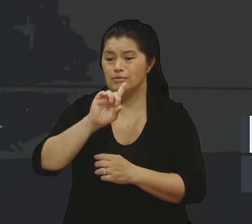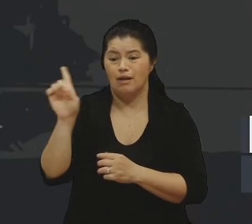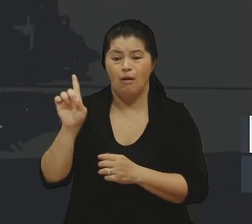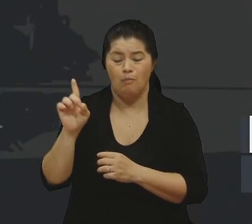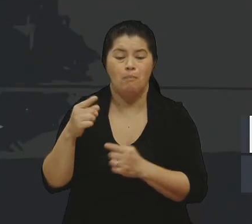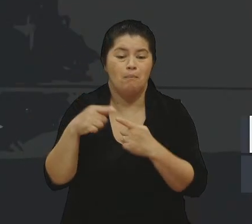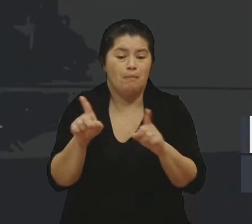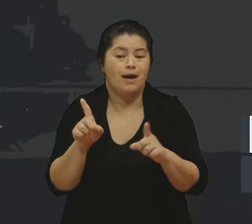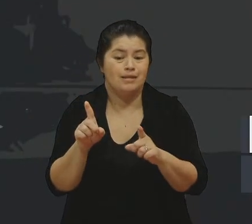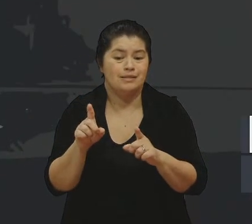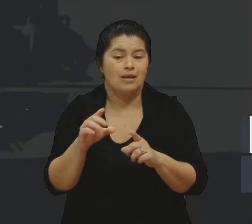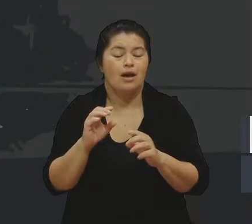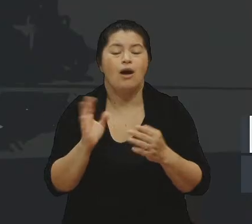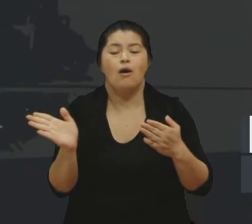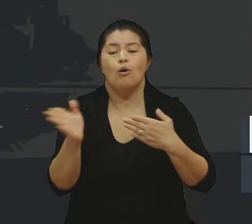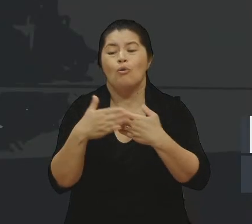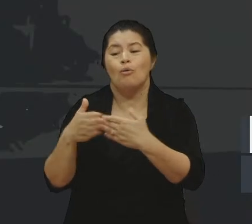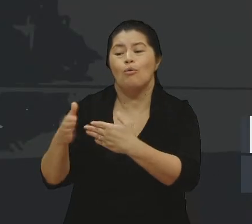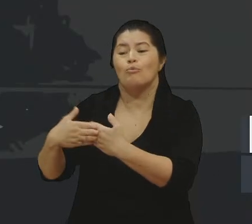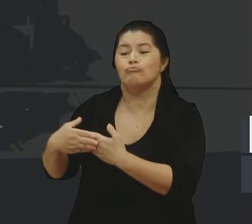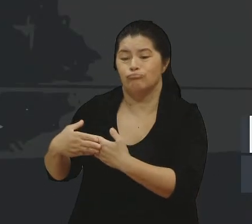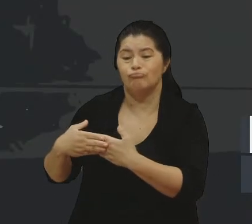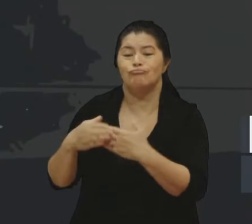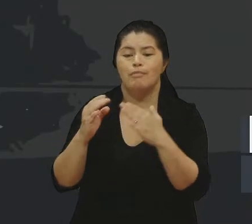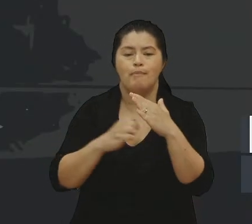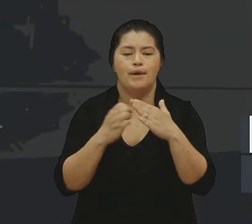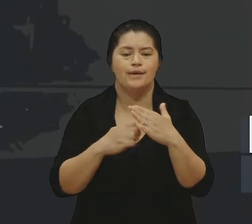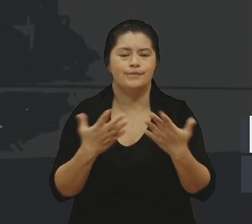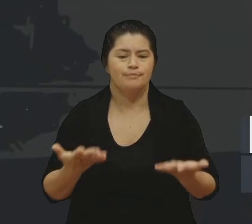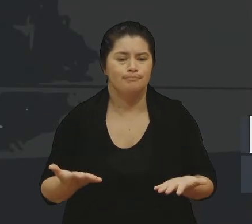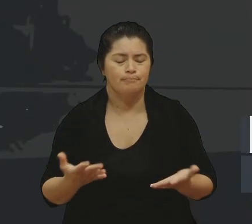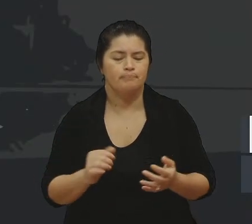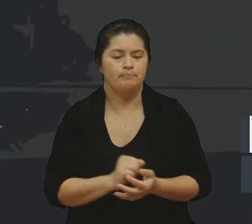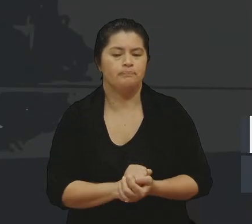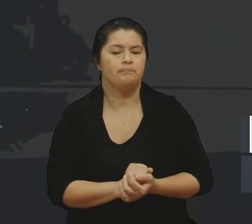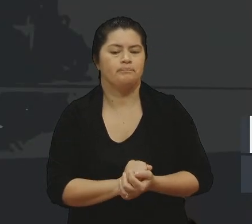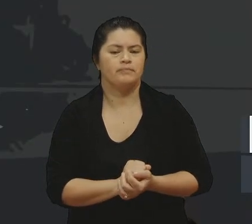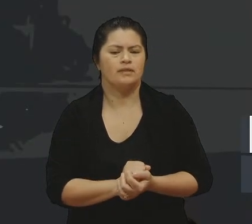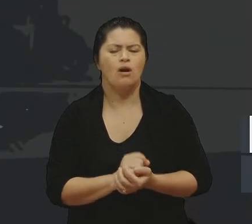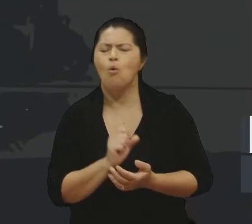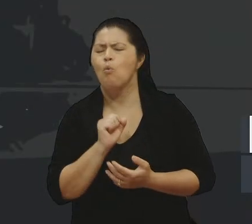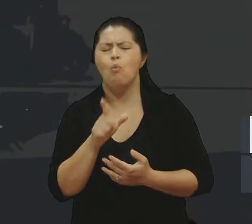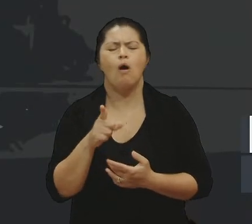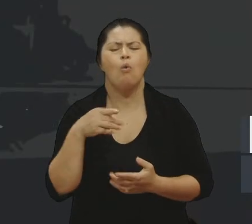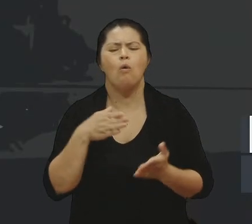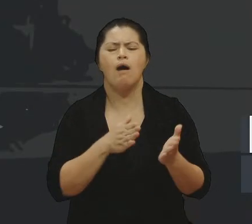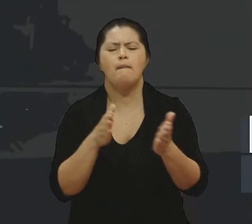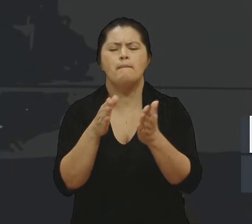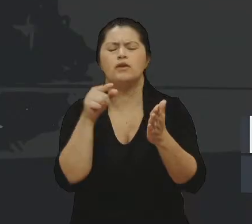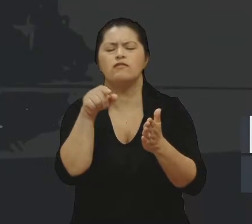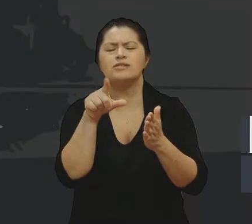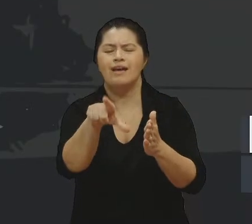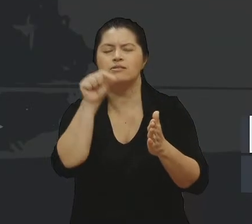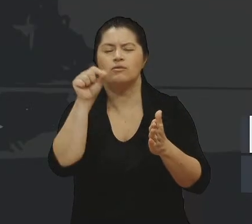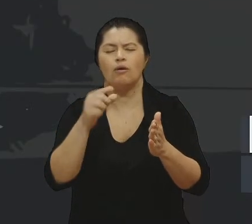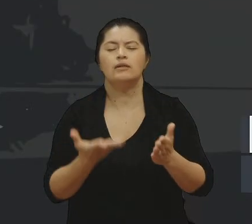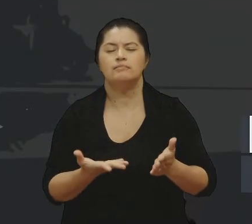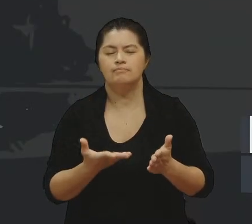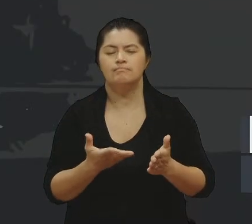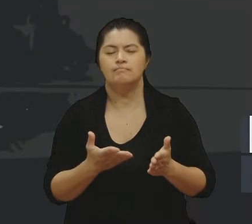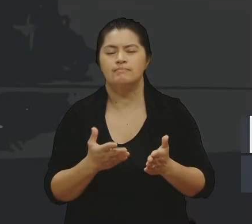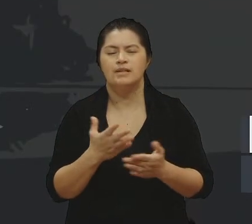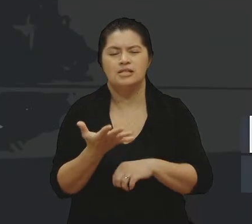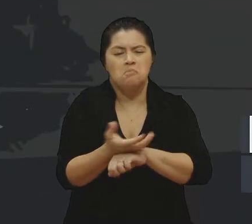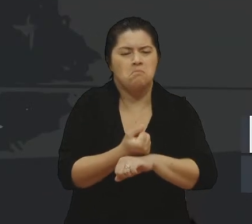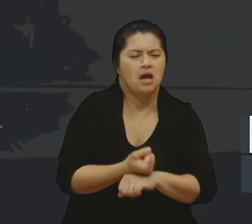falarem quantos CNPJs foram fechados. Então não importa qual é o caminho que você vai buscar, mas você precisa de bons conselheiros. Seja Sebrae,